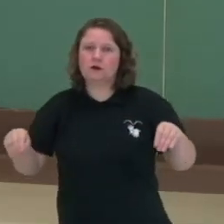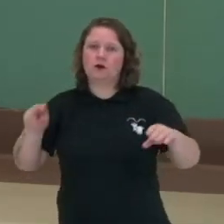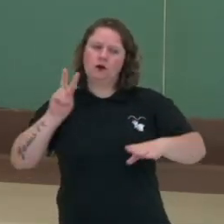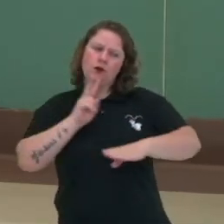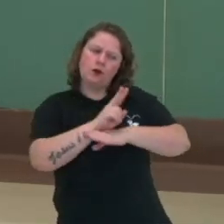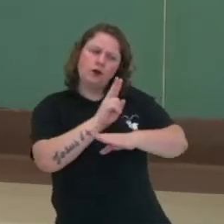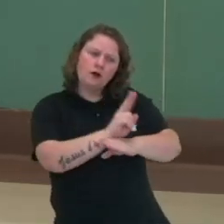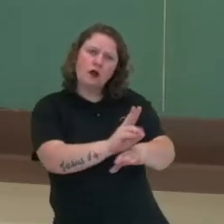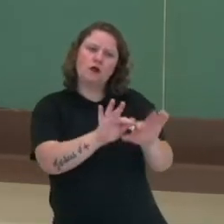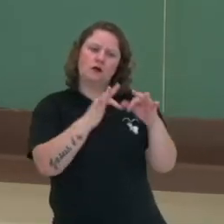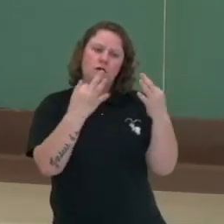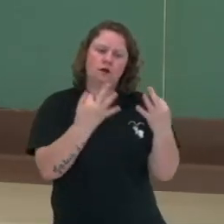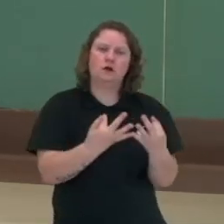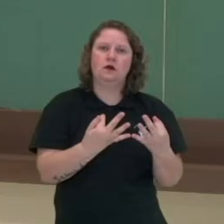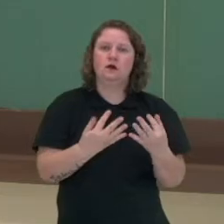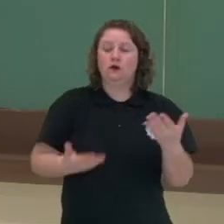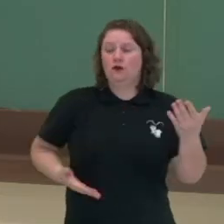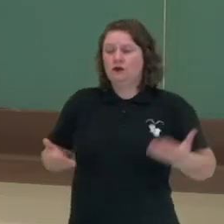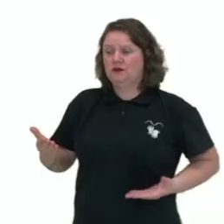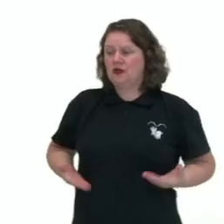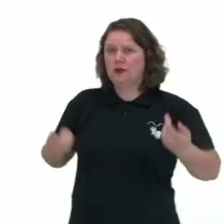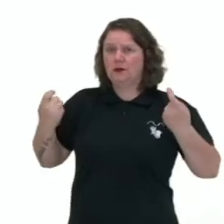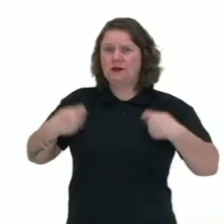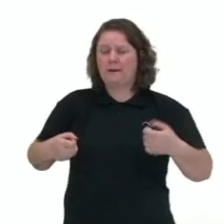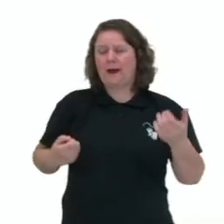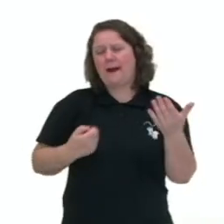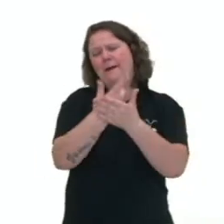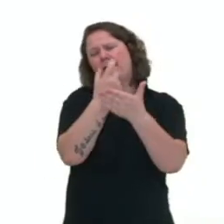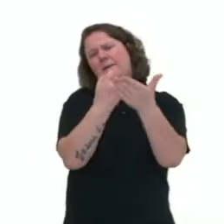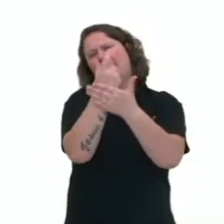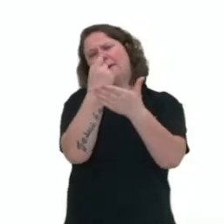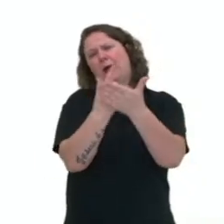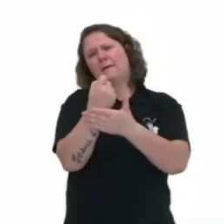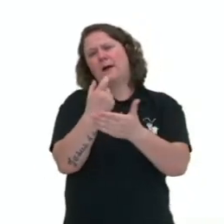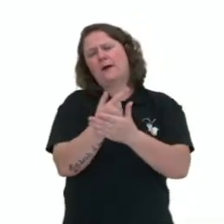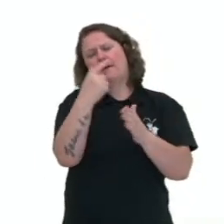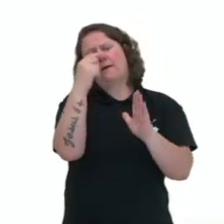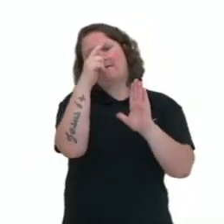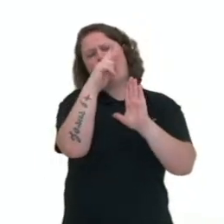proteção senhorial, os servos tinham que pagar uma série de obrigações para com o seu senhor.